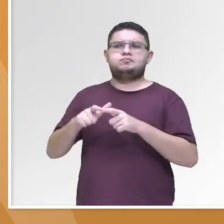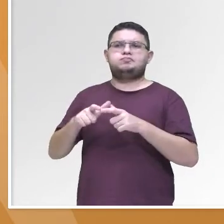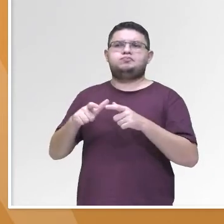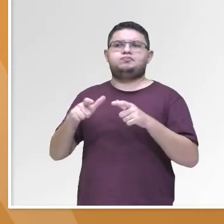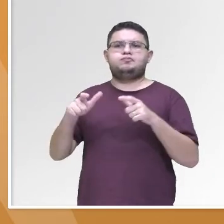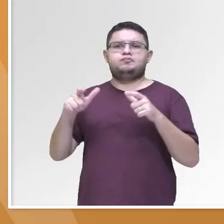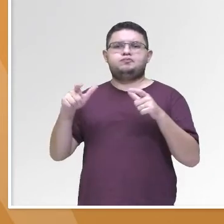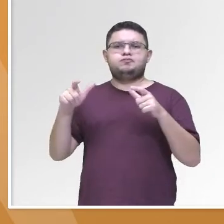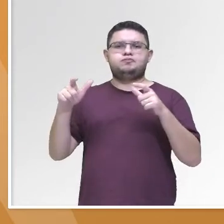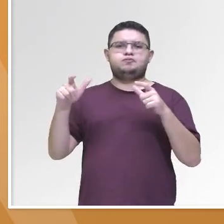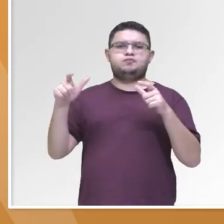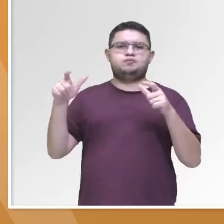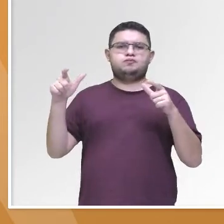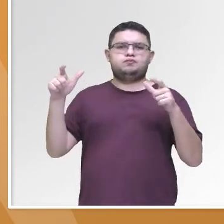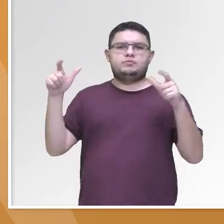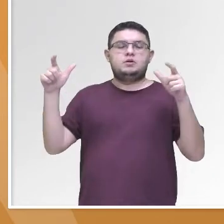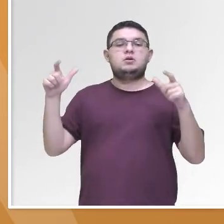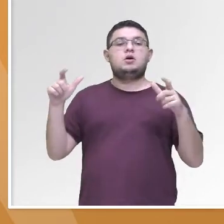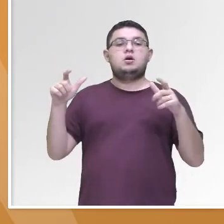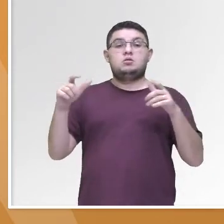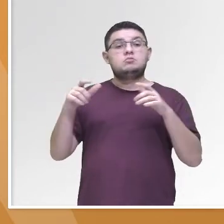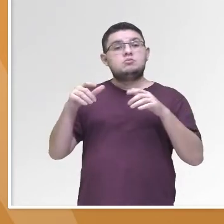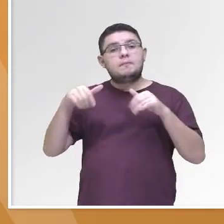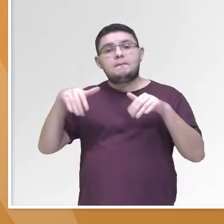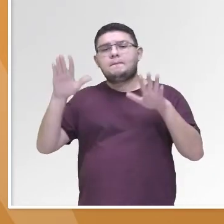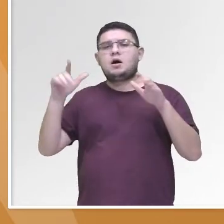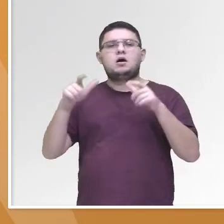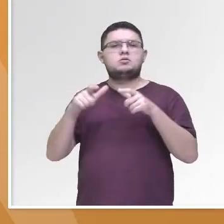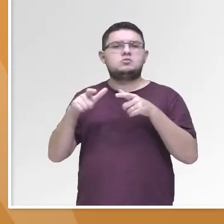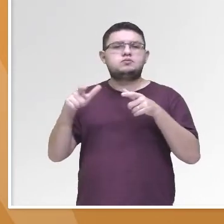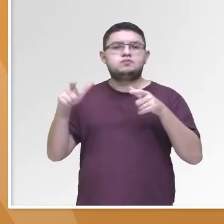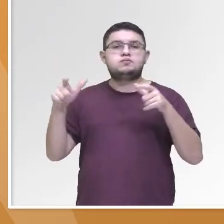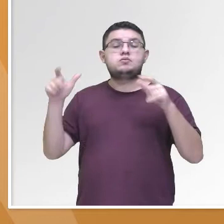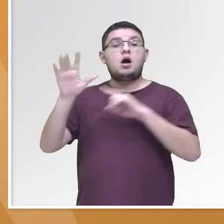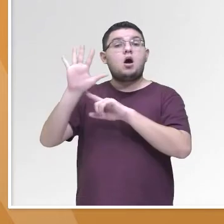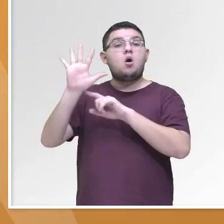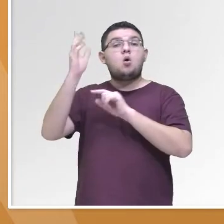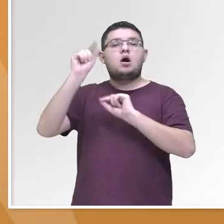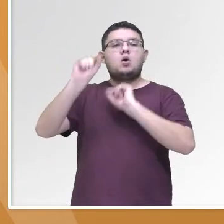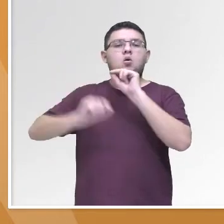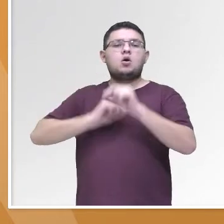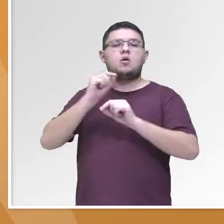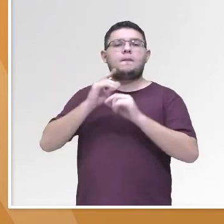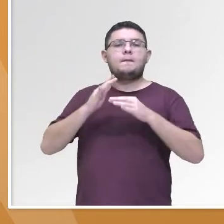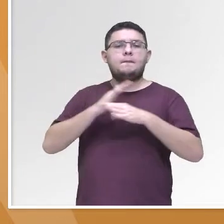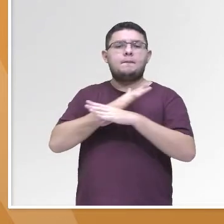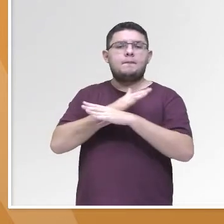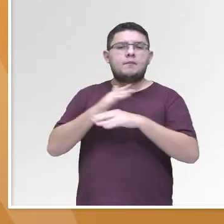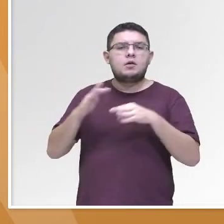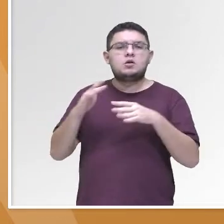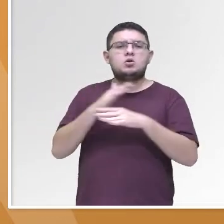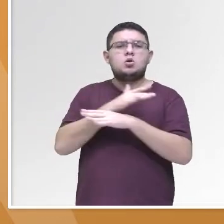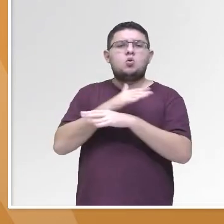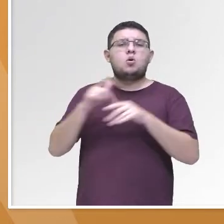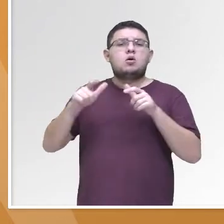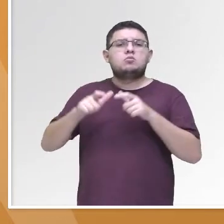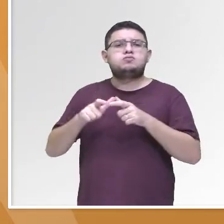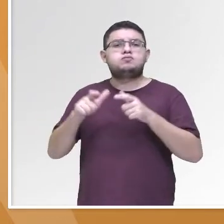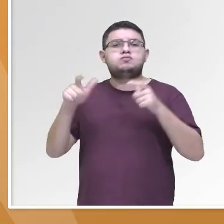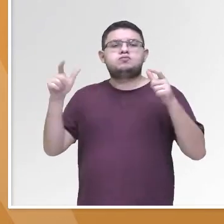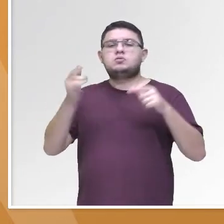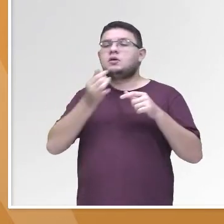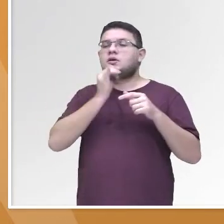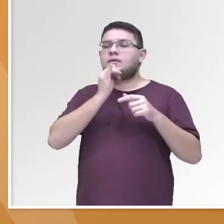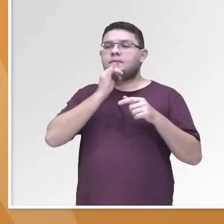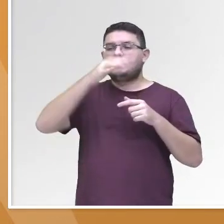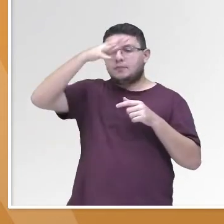começa ali o seu processo de expansão e acaba que a cidade ela cresceu, no caso aqui de Manaus, em